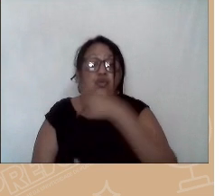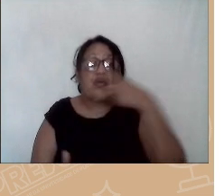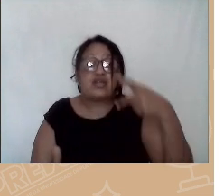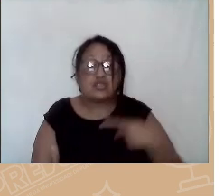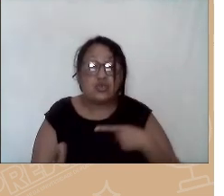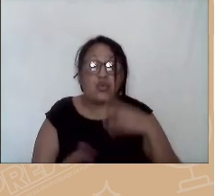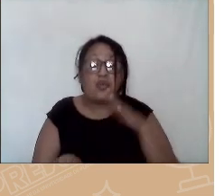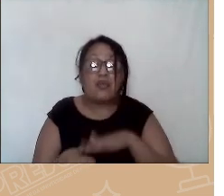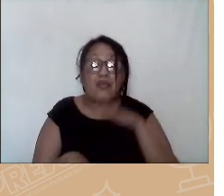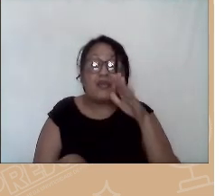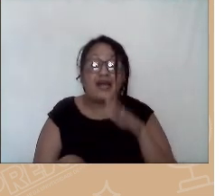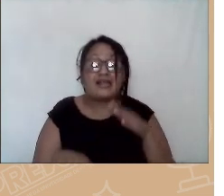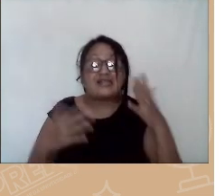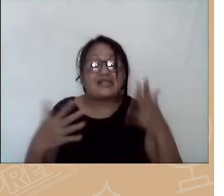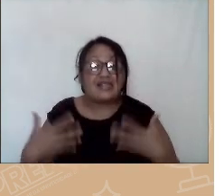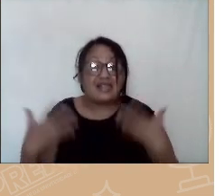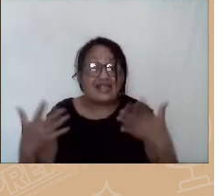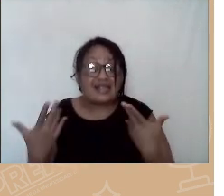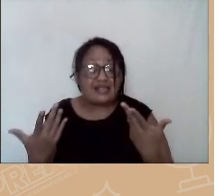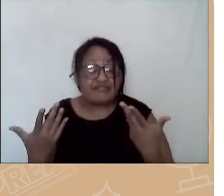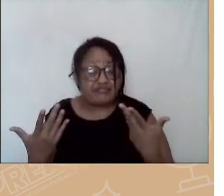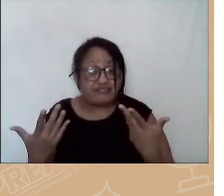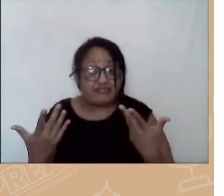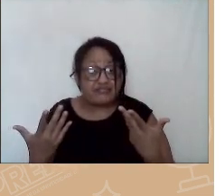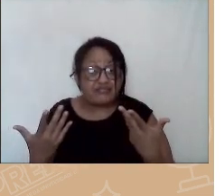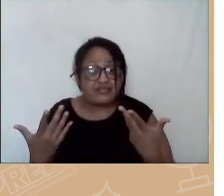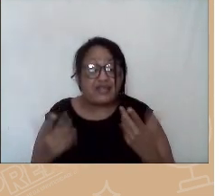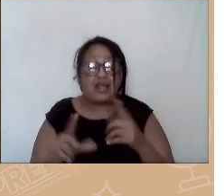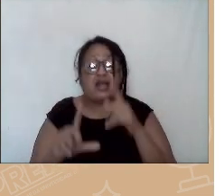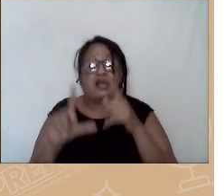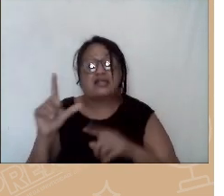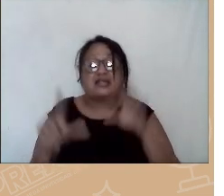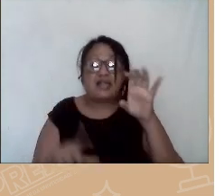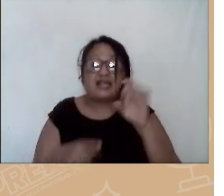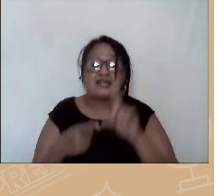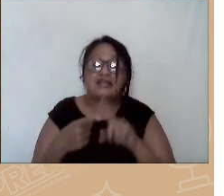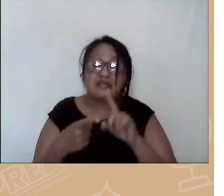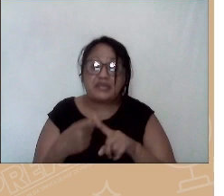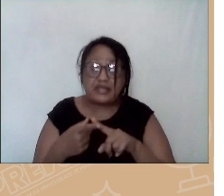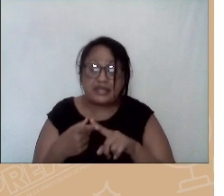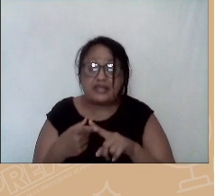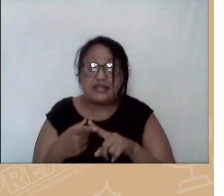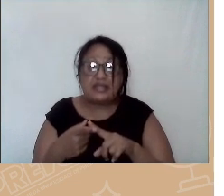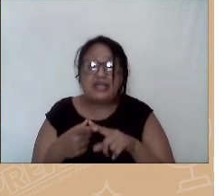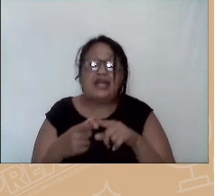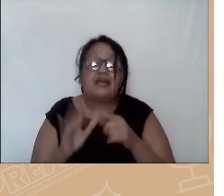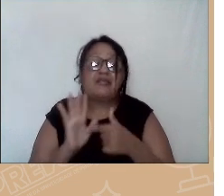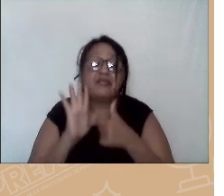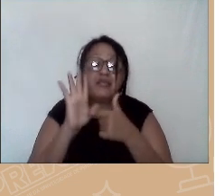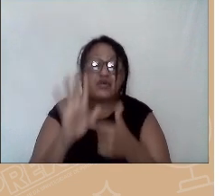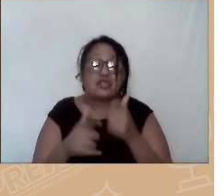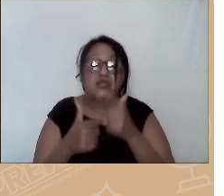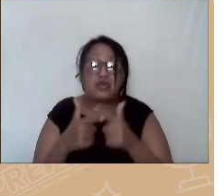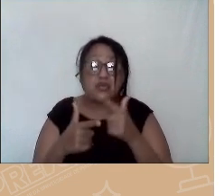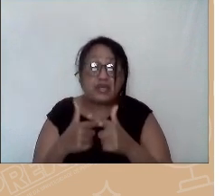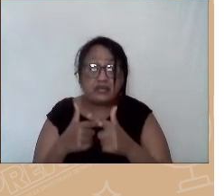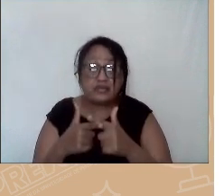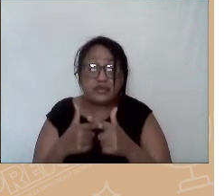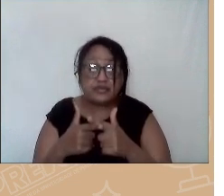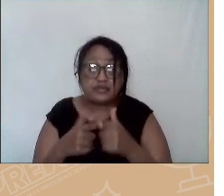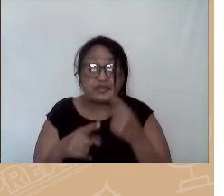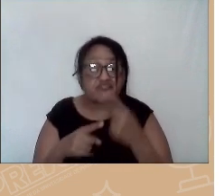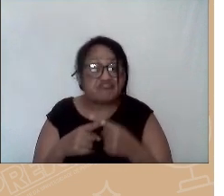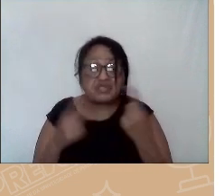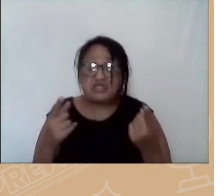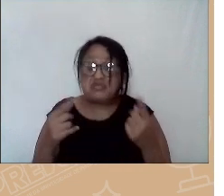redio a letra E também apresenta problemas fala de elementos alegóricos e elementos mitológicos o que não condiz com o